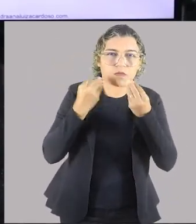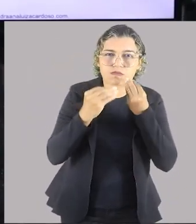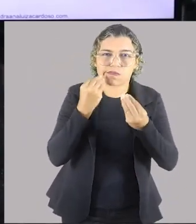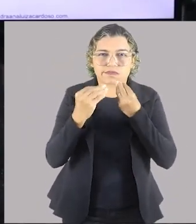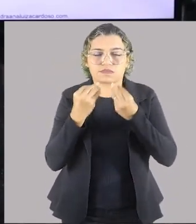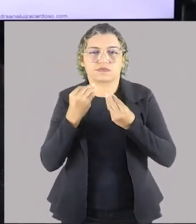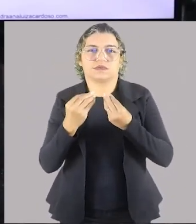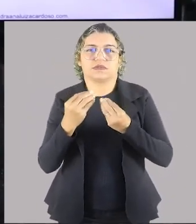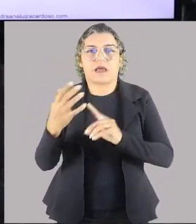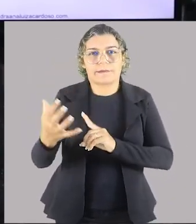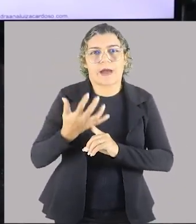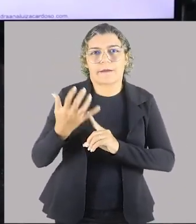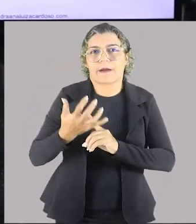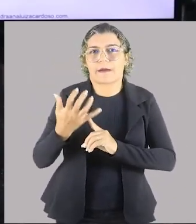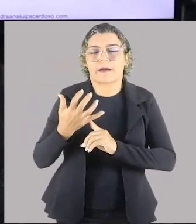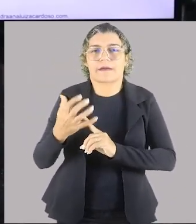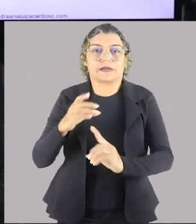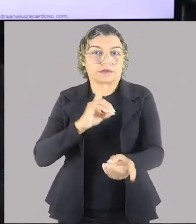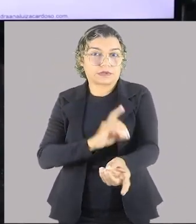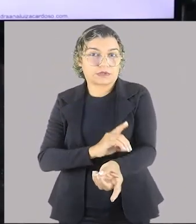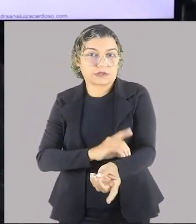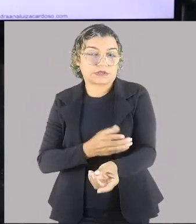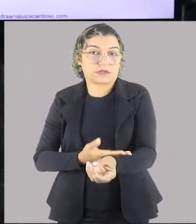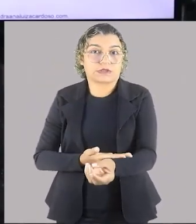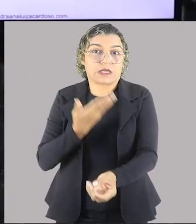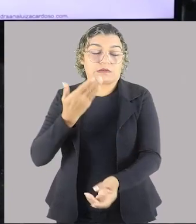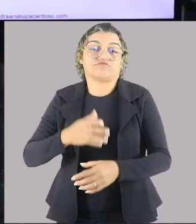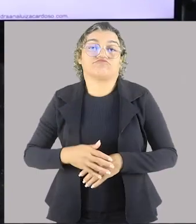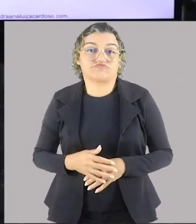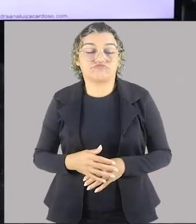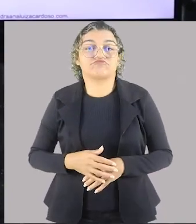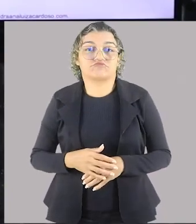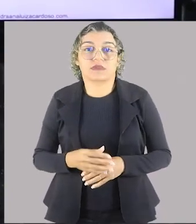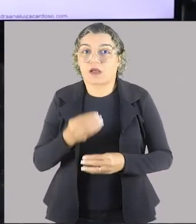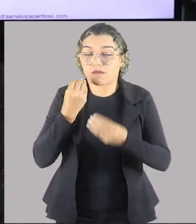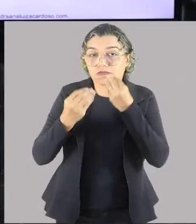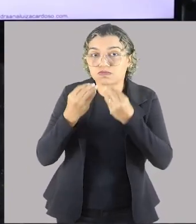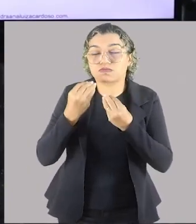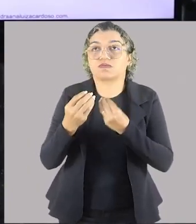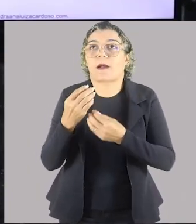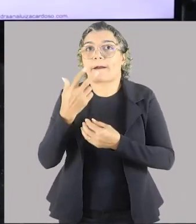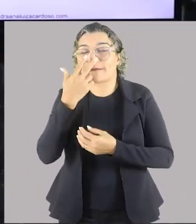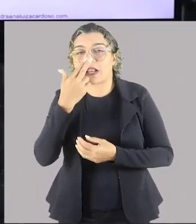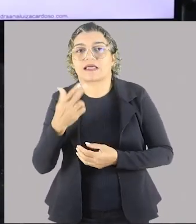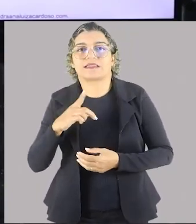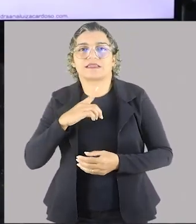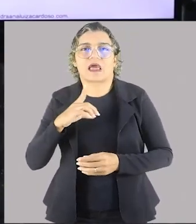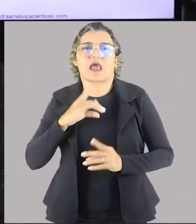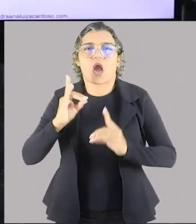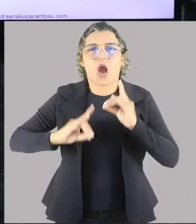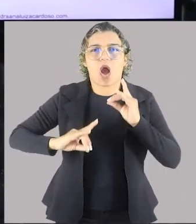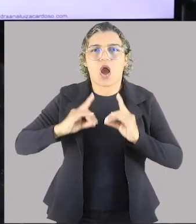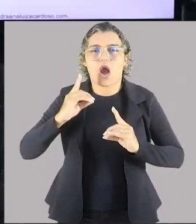esse consumo excessivo, ele sobrecarrega um hormônio chamado insulina,